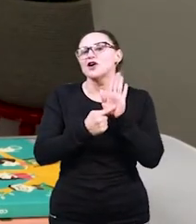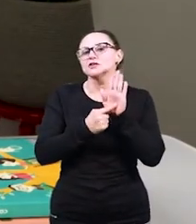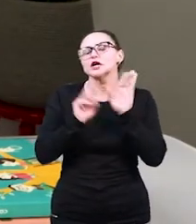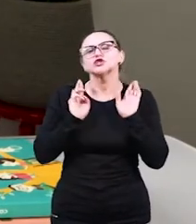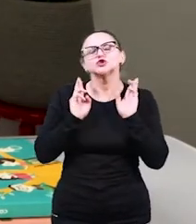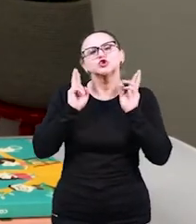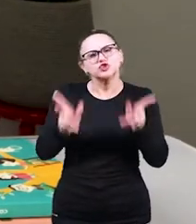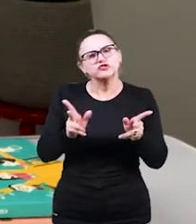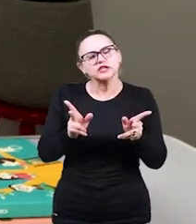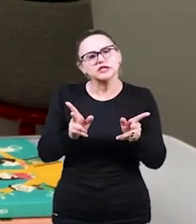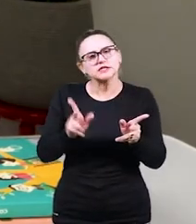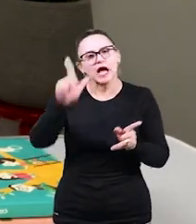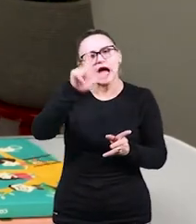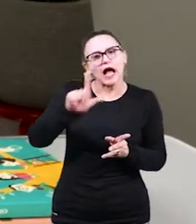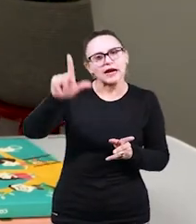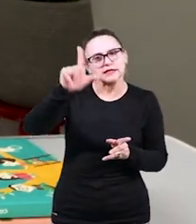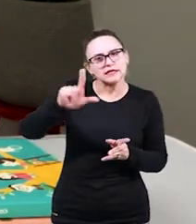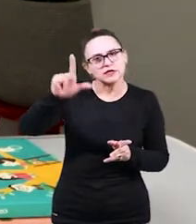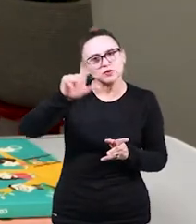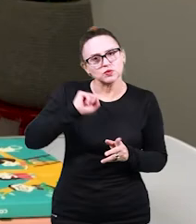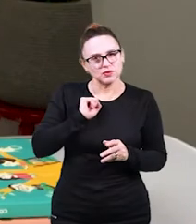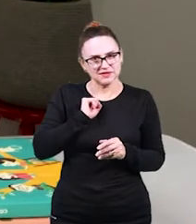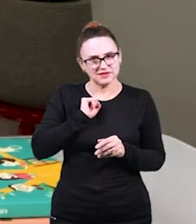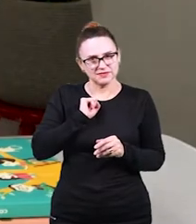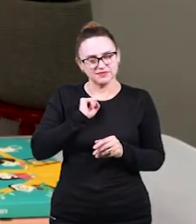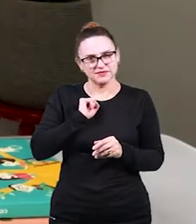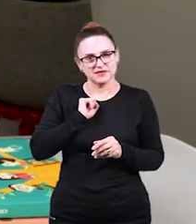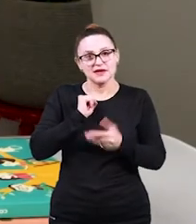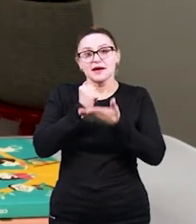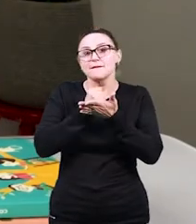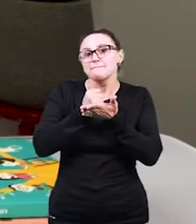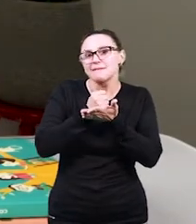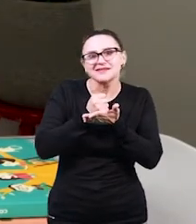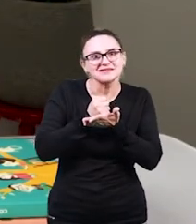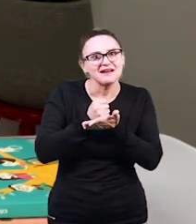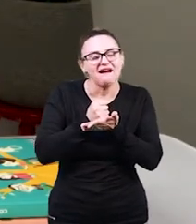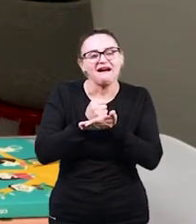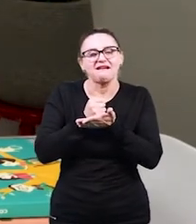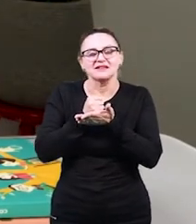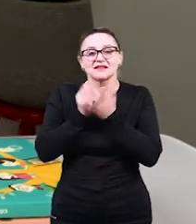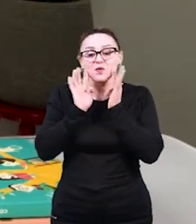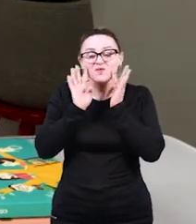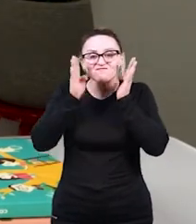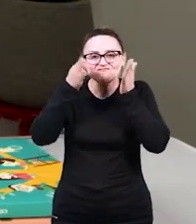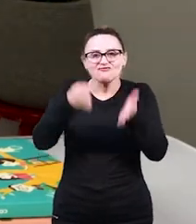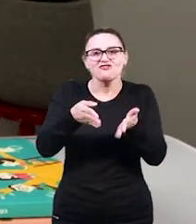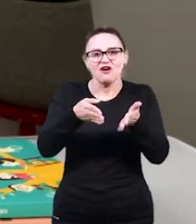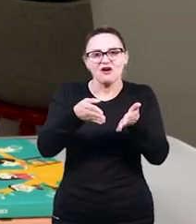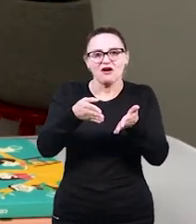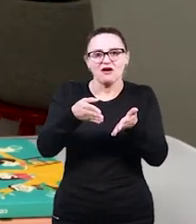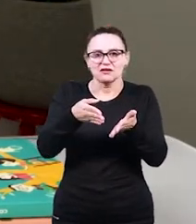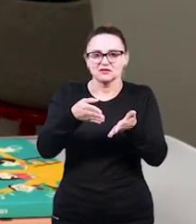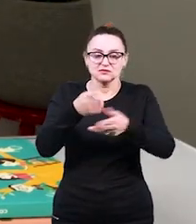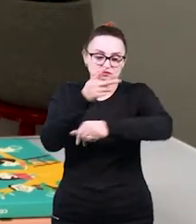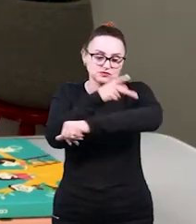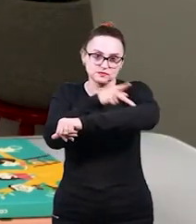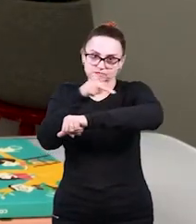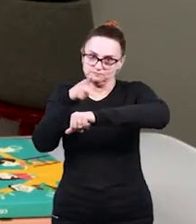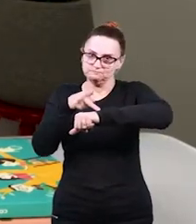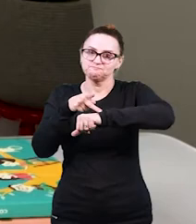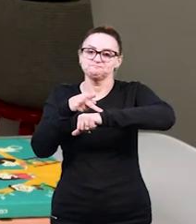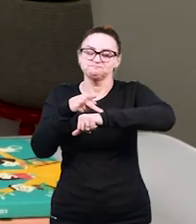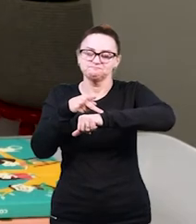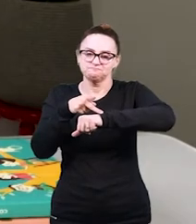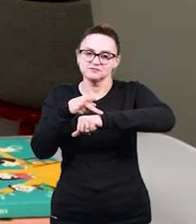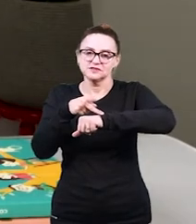a diferença entre uma literatura que é baseada, né, que tem como foco principal o caráter